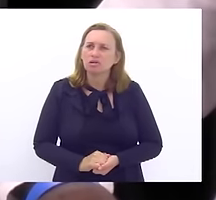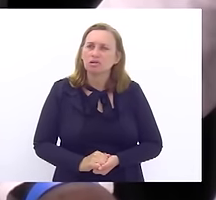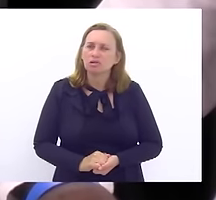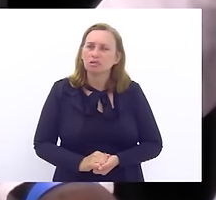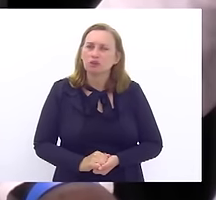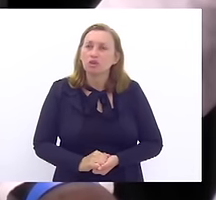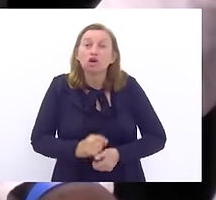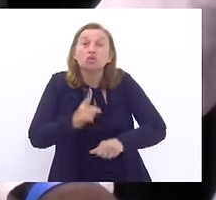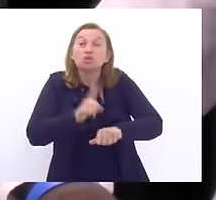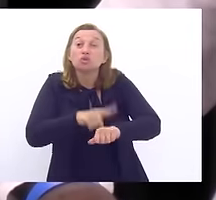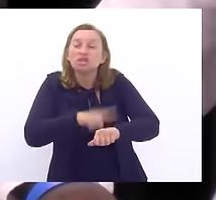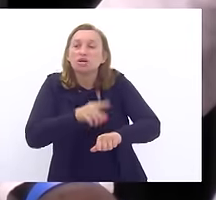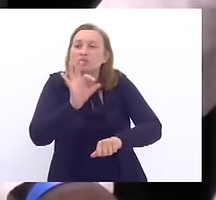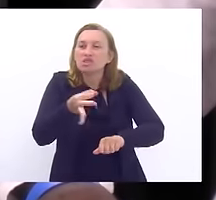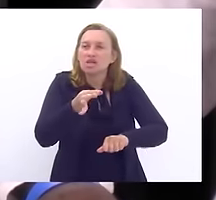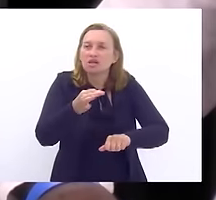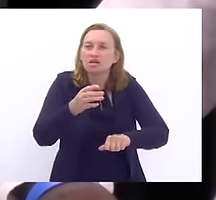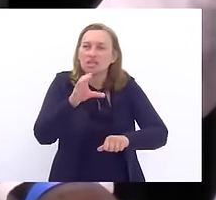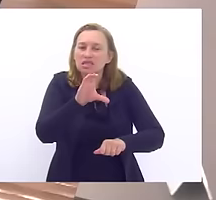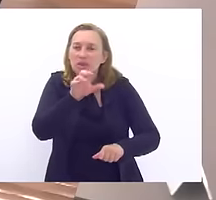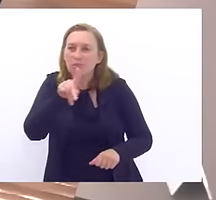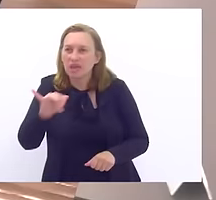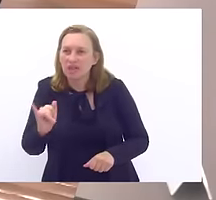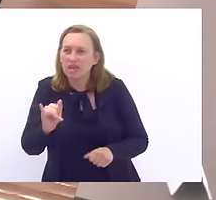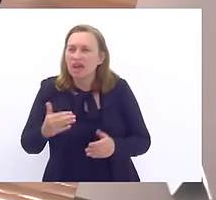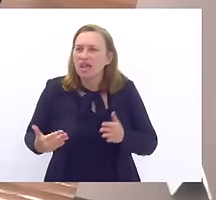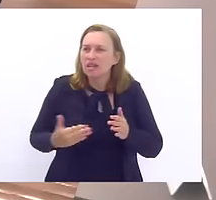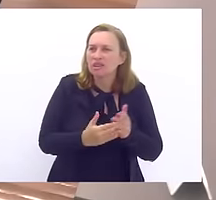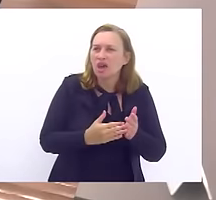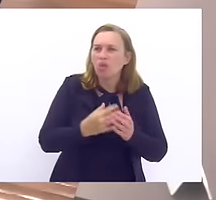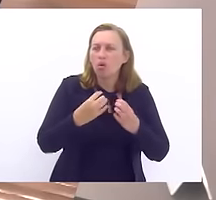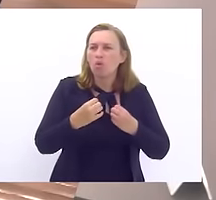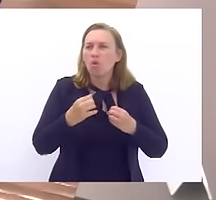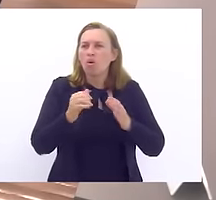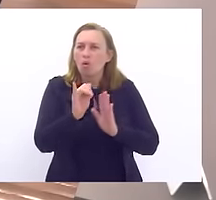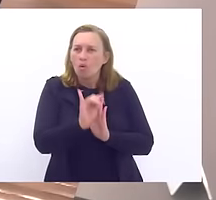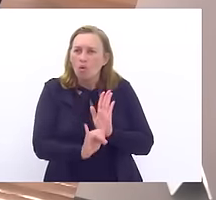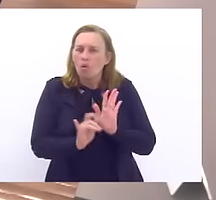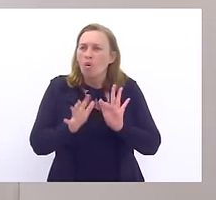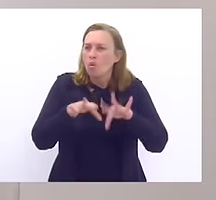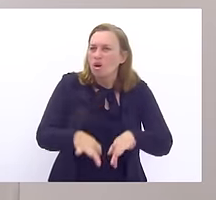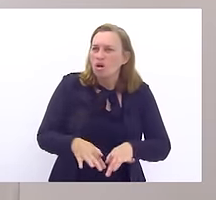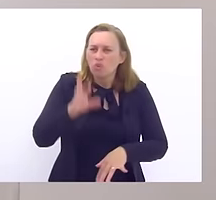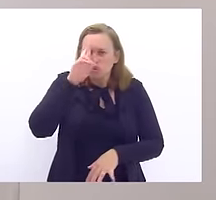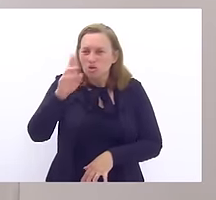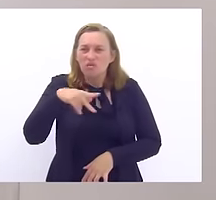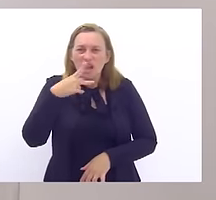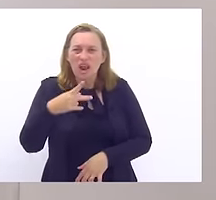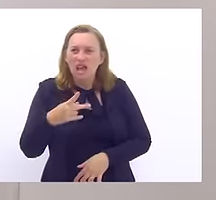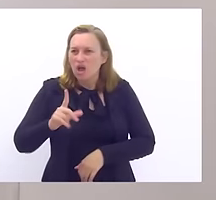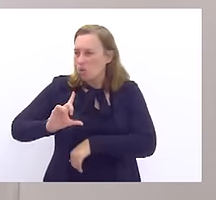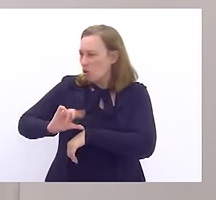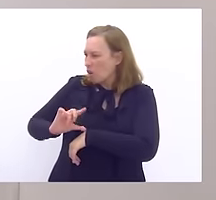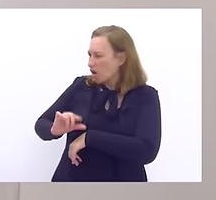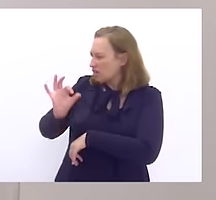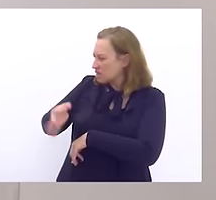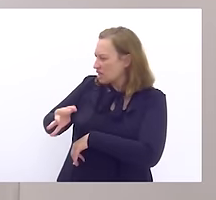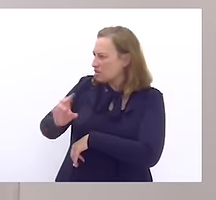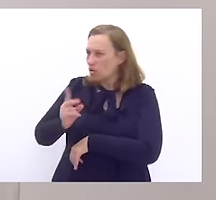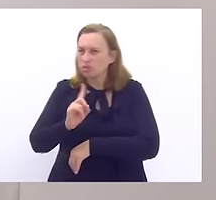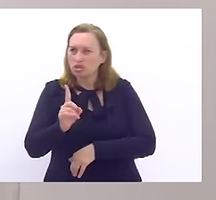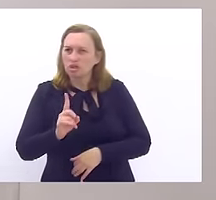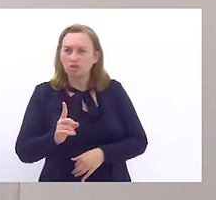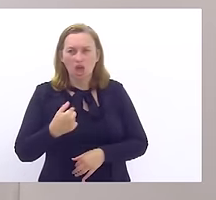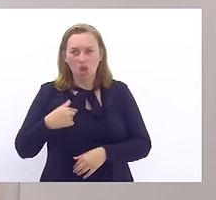ao tempo que eu bem entender durante a CPI até o relatório final e não é o senhor que vai dizer que horas eu vou fazer vou deixar de fazer de modo algum cara